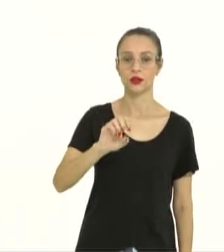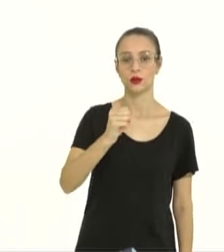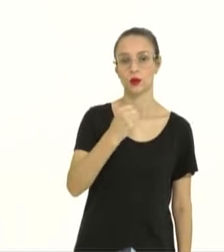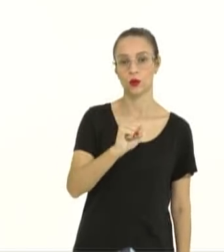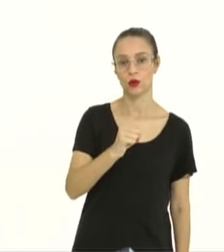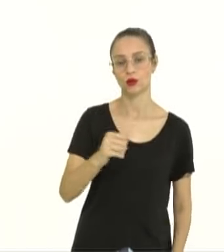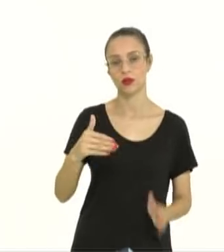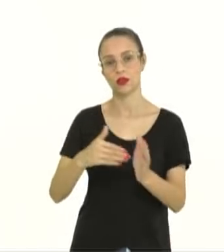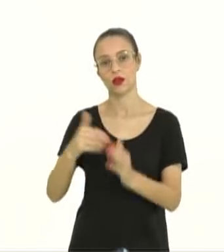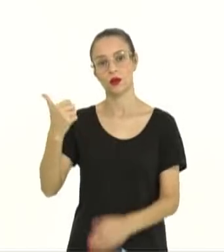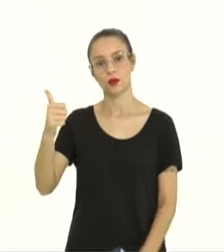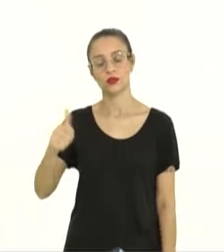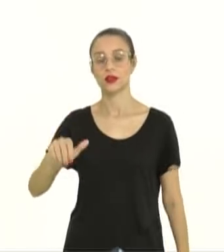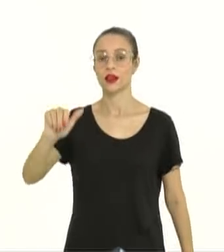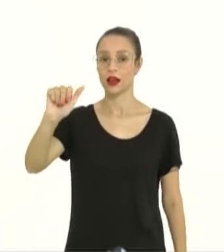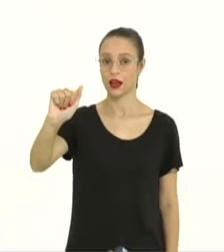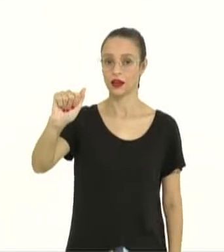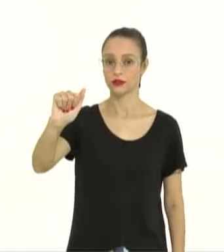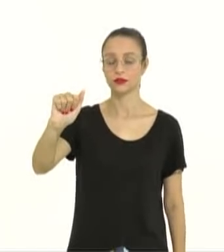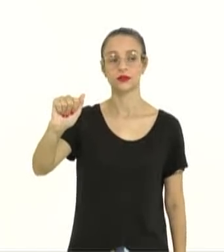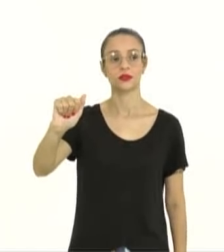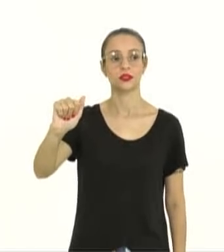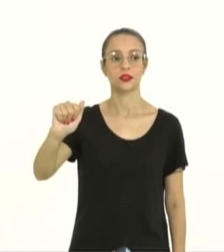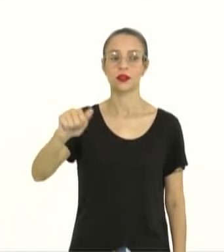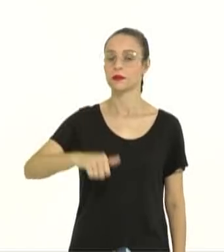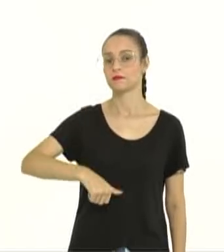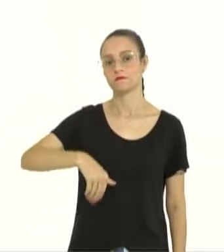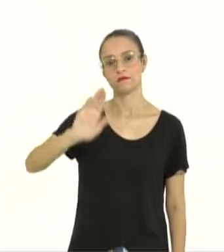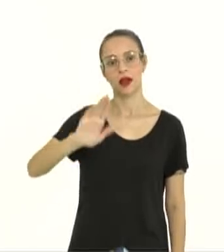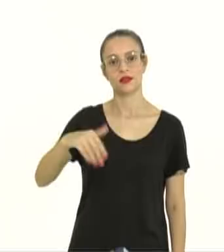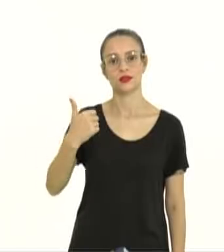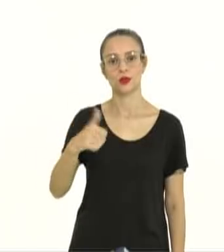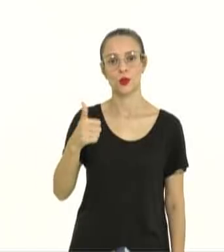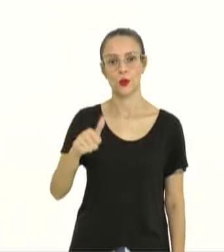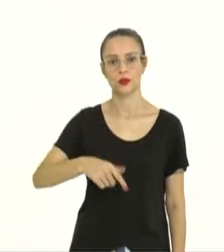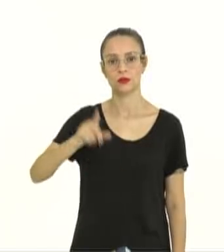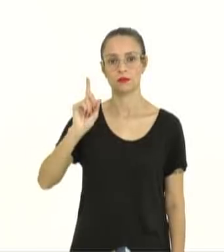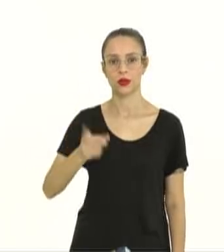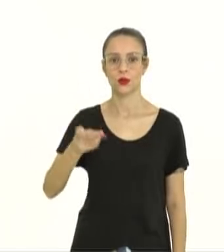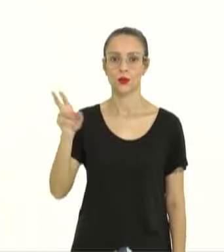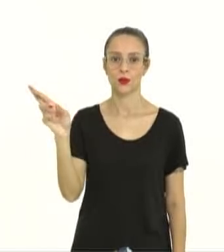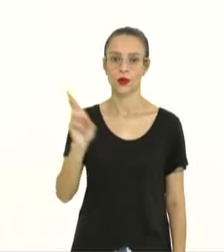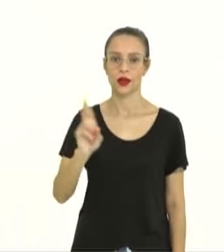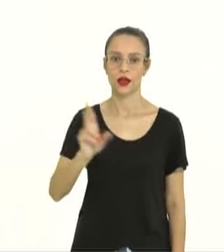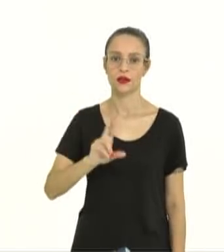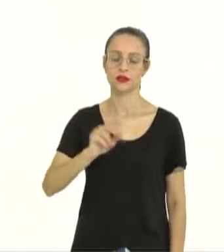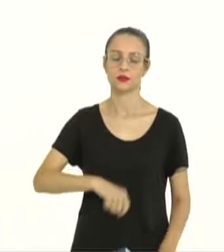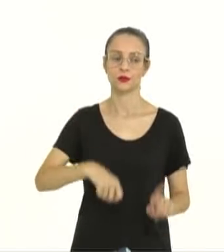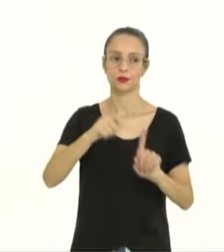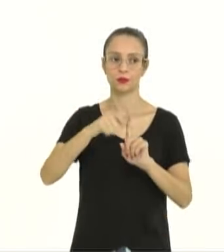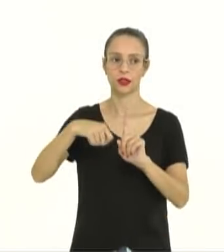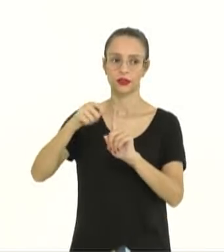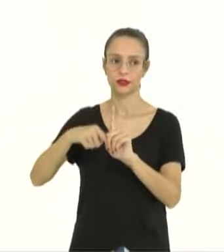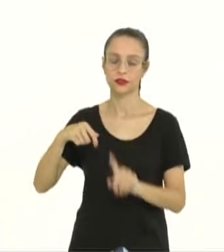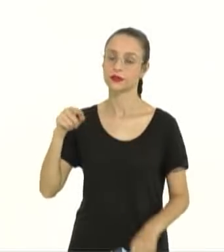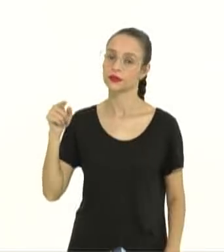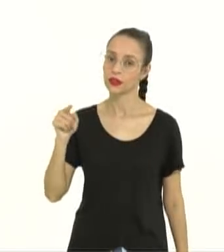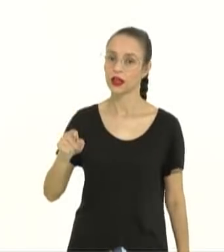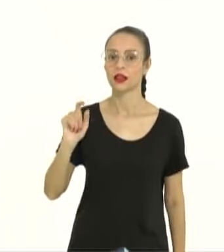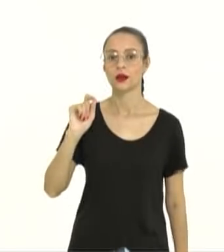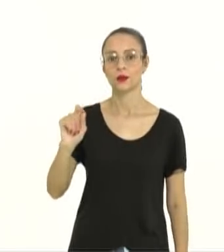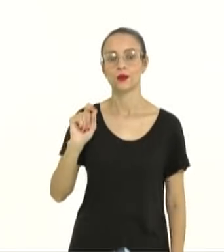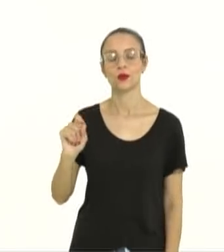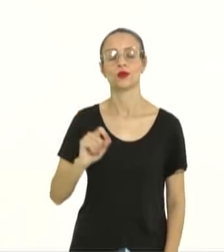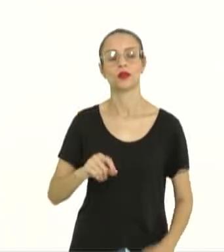8 e 11 e a classe A, né, os mais abastados, ganham acima de R$ 11.000 mensais. Elas são definidas a